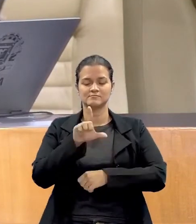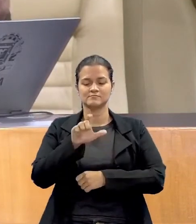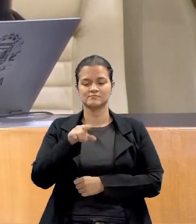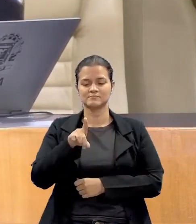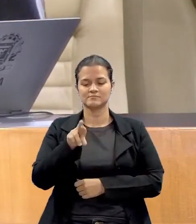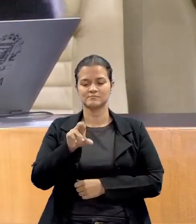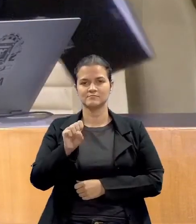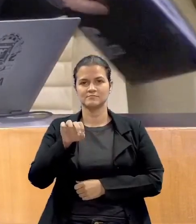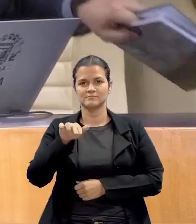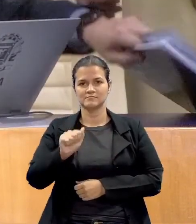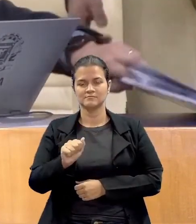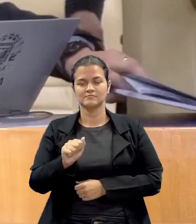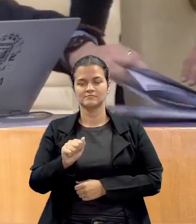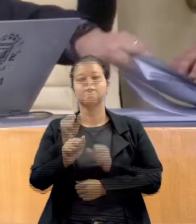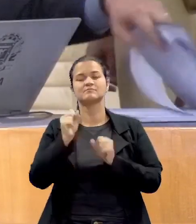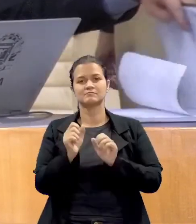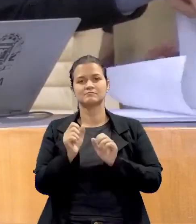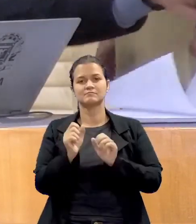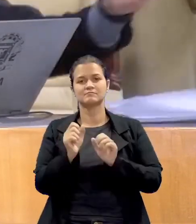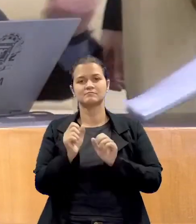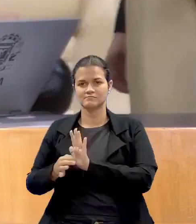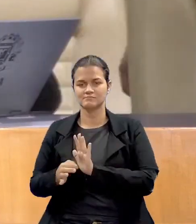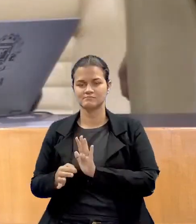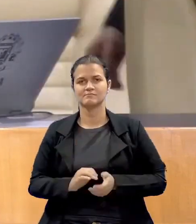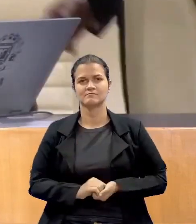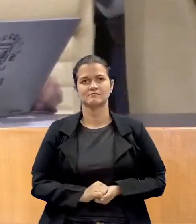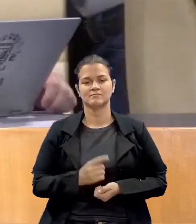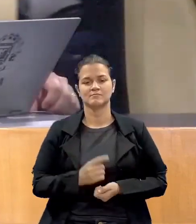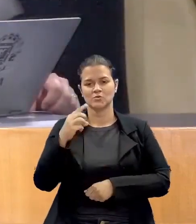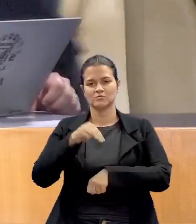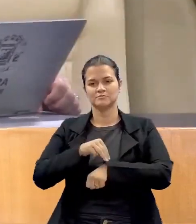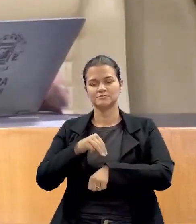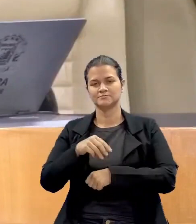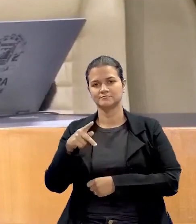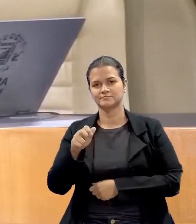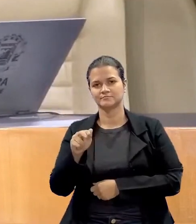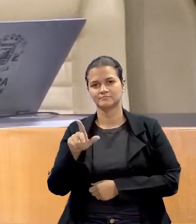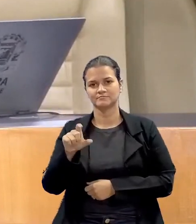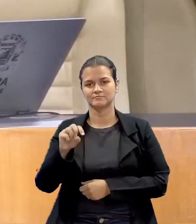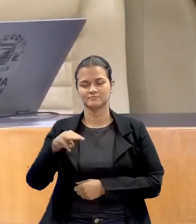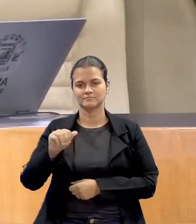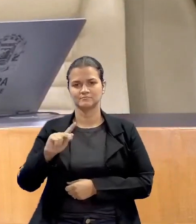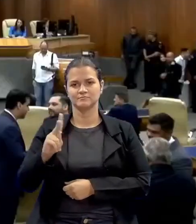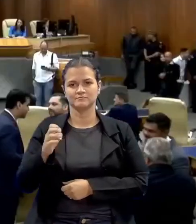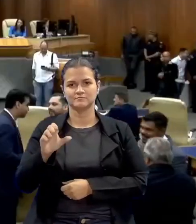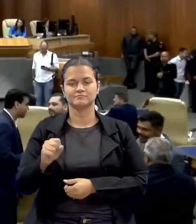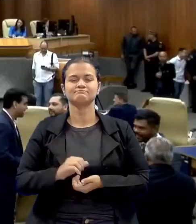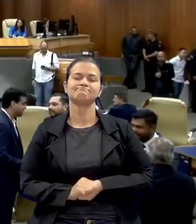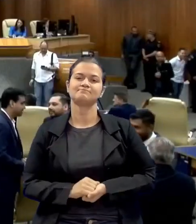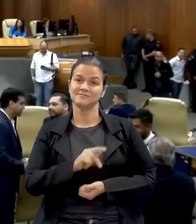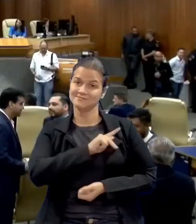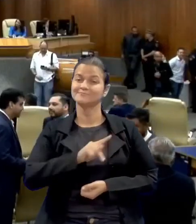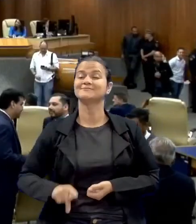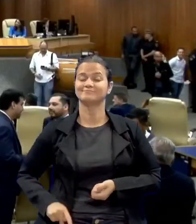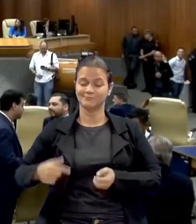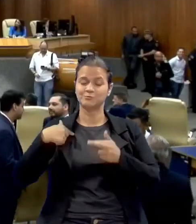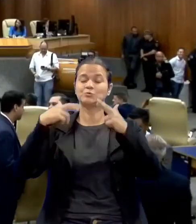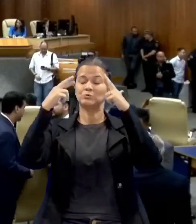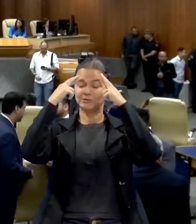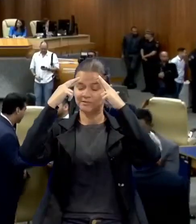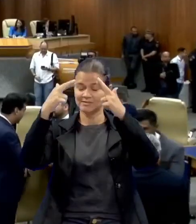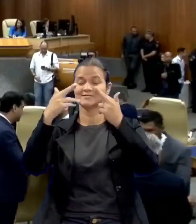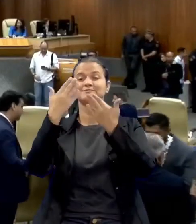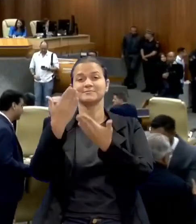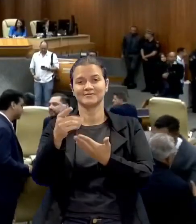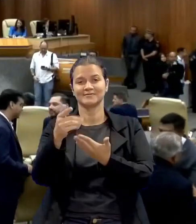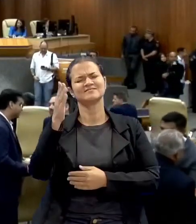Senna, com direito à parte. Questão de ordem, foi citado o vereador Paulo Magalhães. Meu presidente, eu tenho o maior respeito para o senhor. O